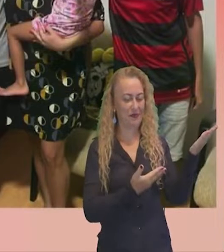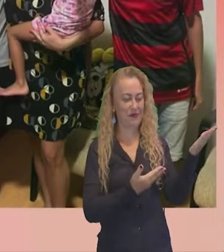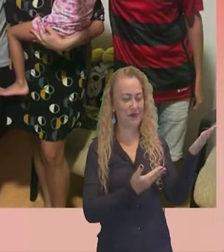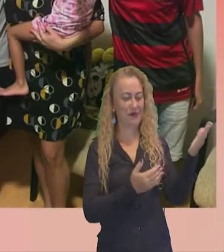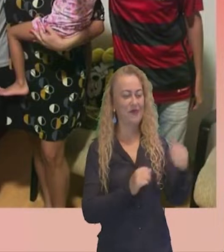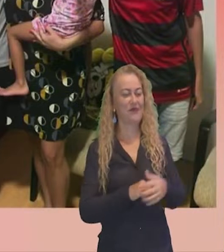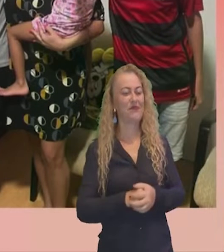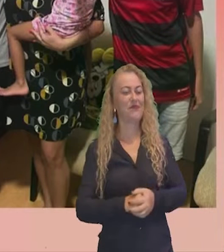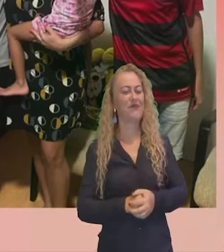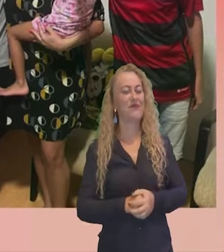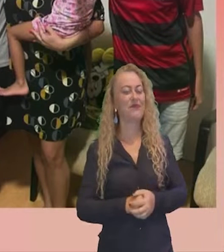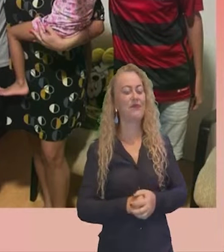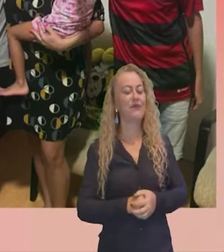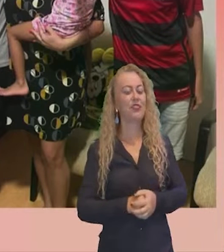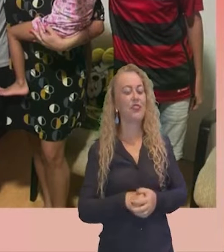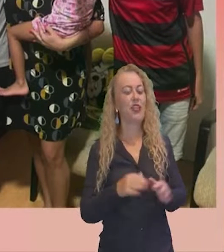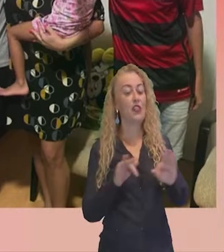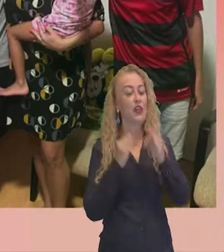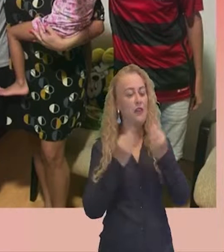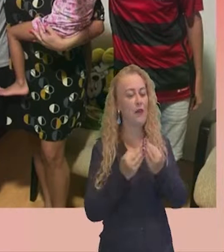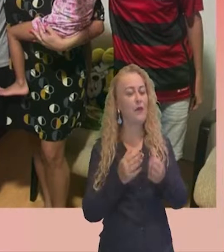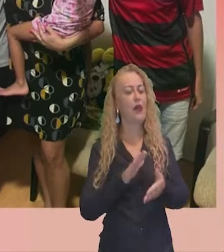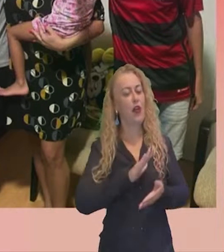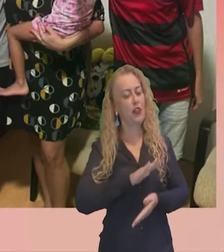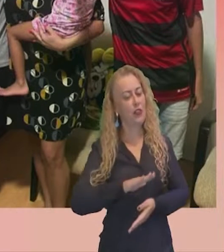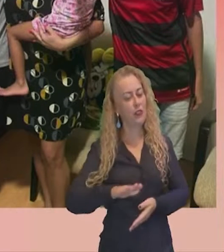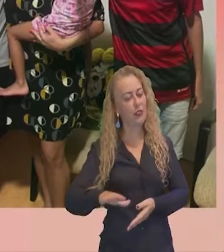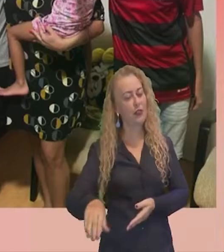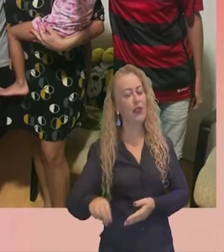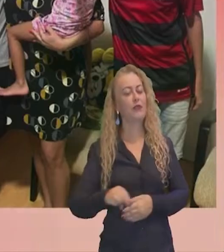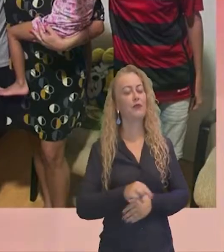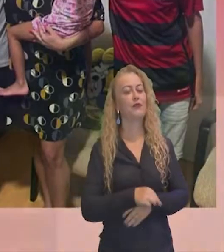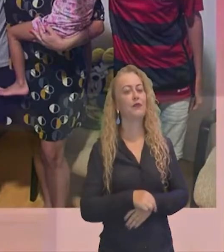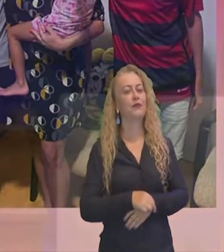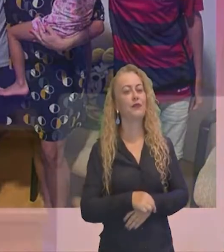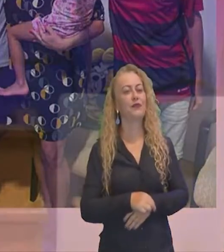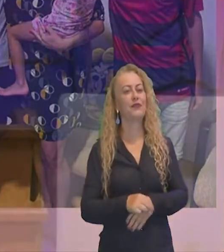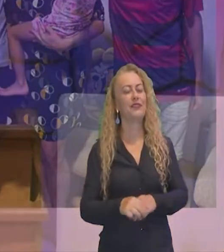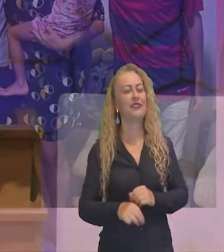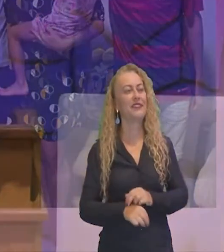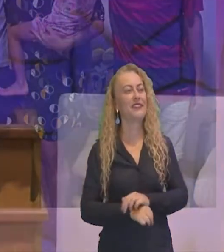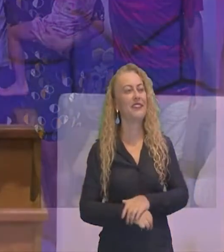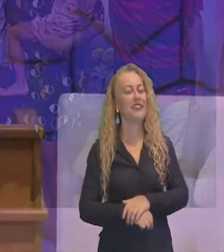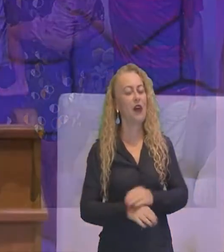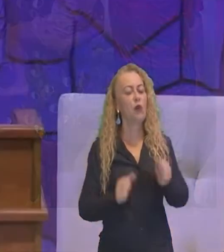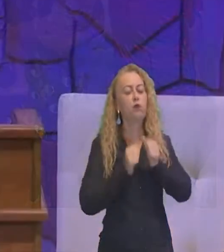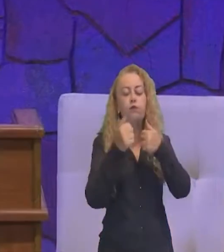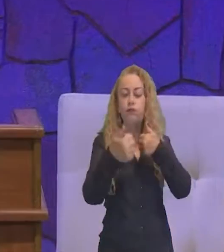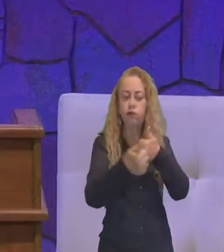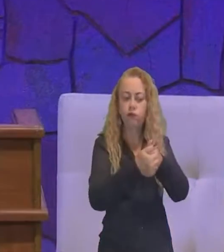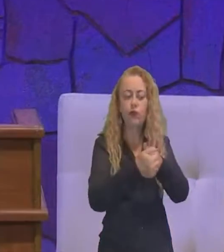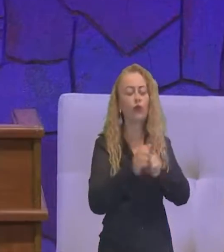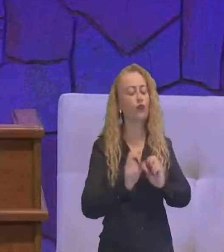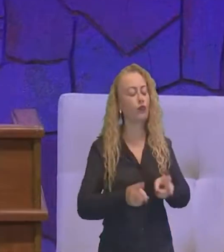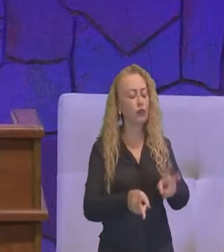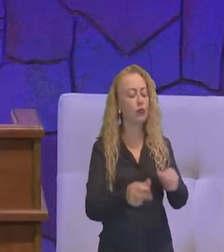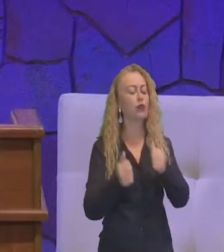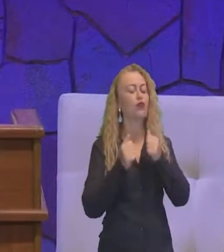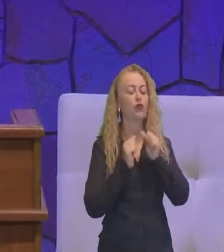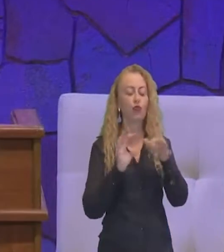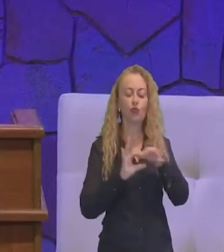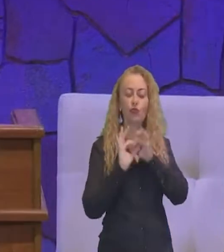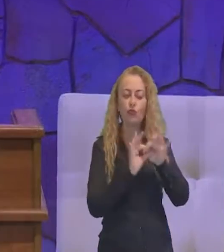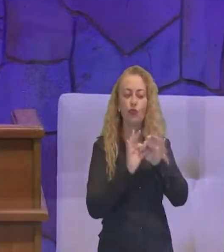João Gabriel e a Ayla. Eles moram lá perto de nós, estamos sempre juntos. E a